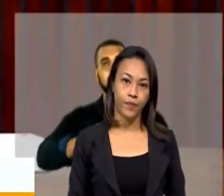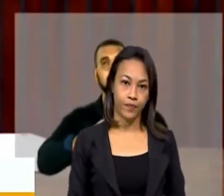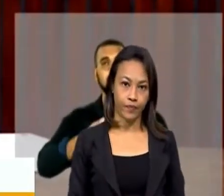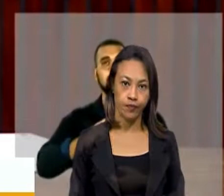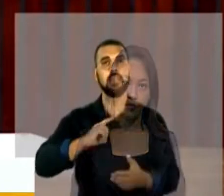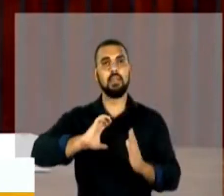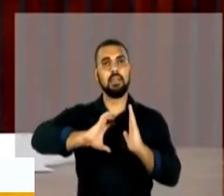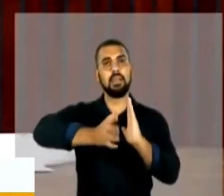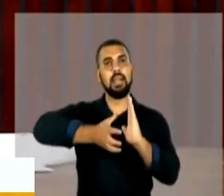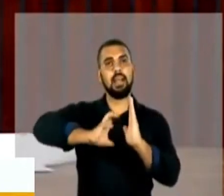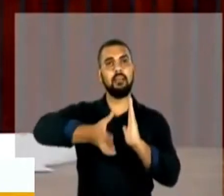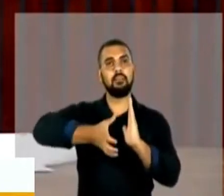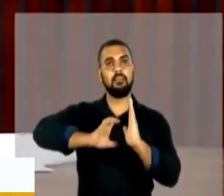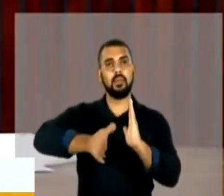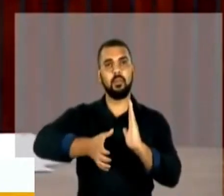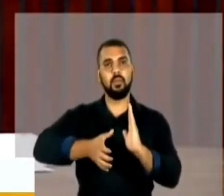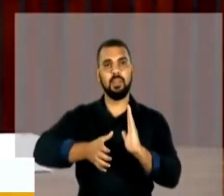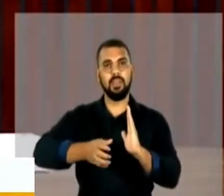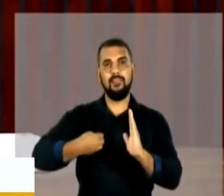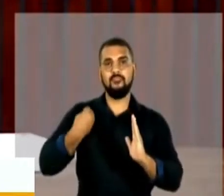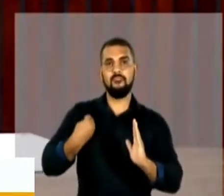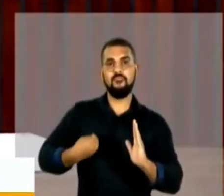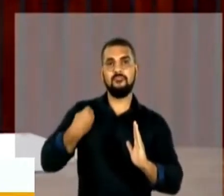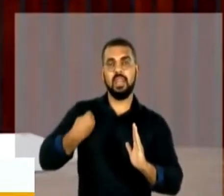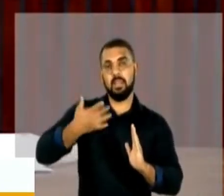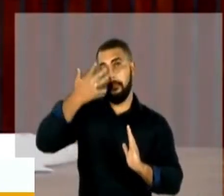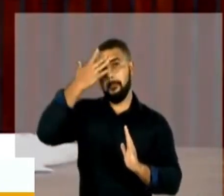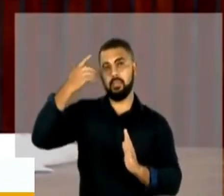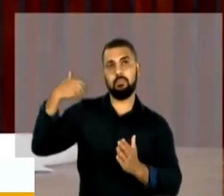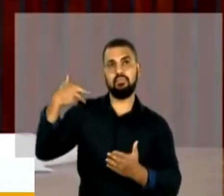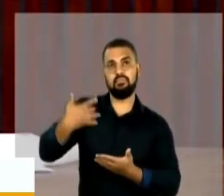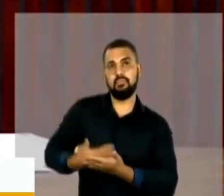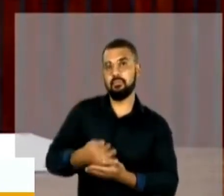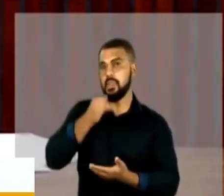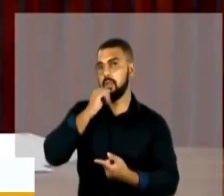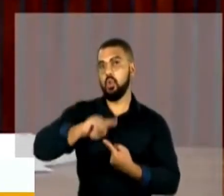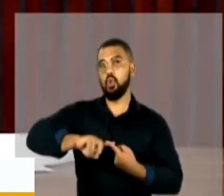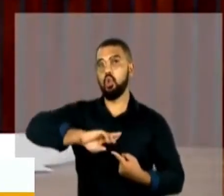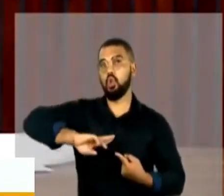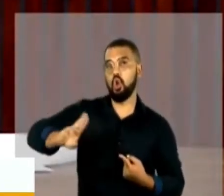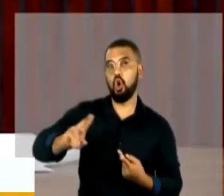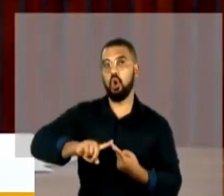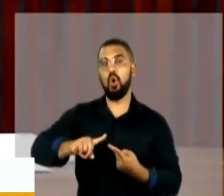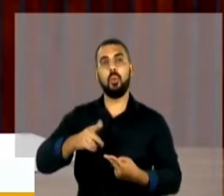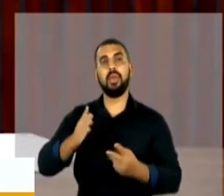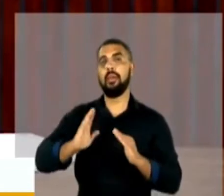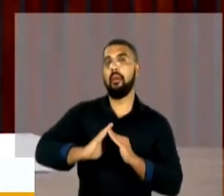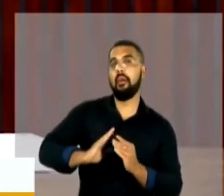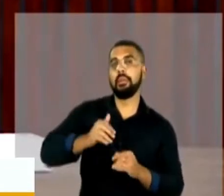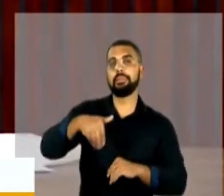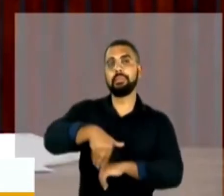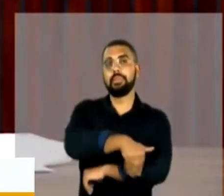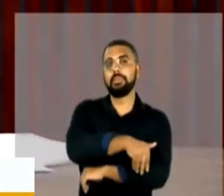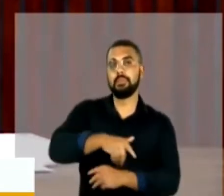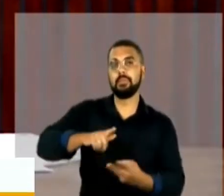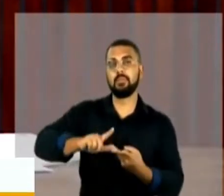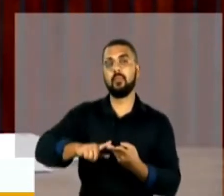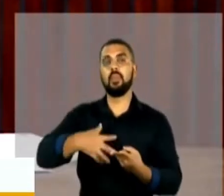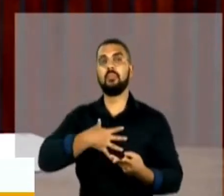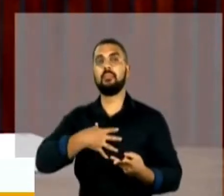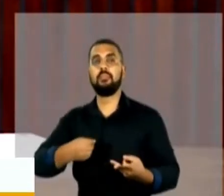dados biográficos de cada pessoa, portanto, nome, filiação, endereço, profissão, e tem os